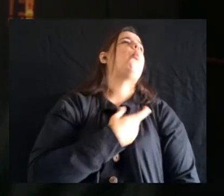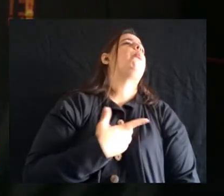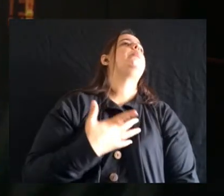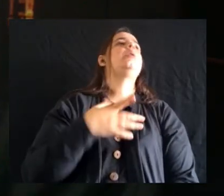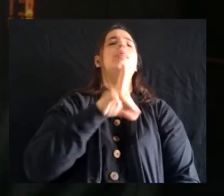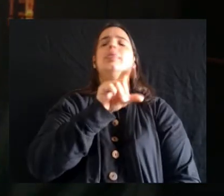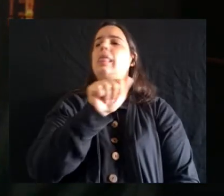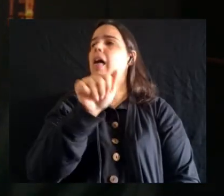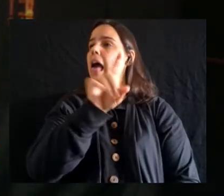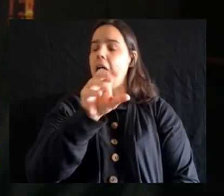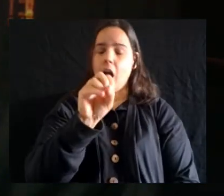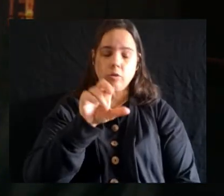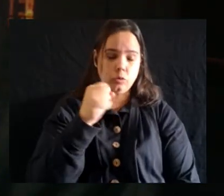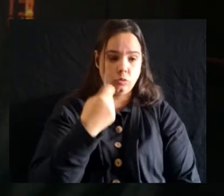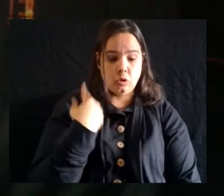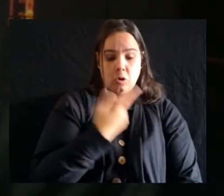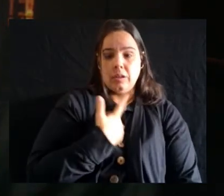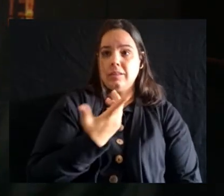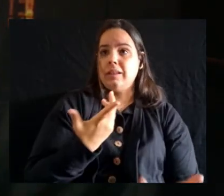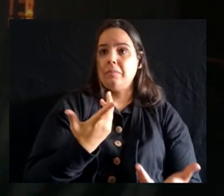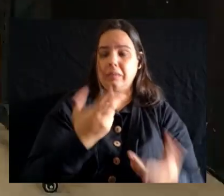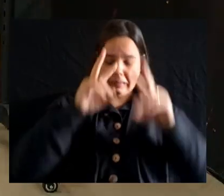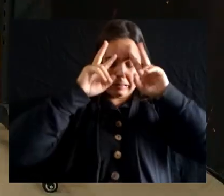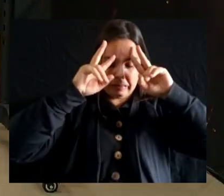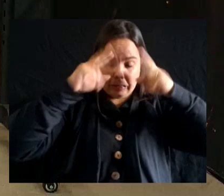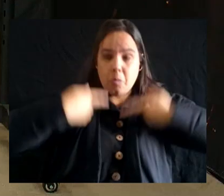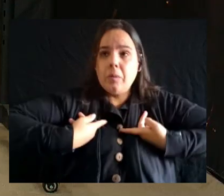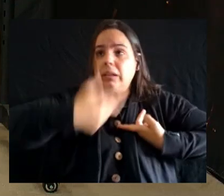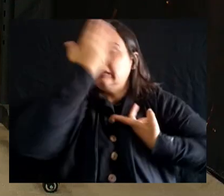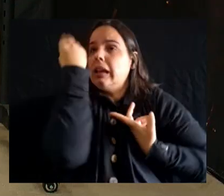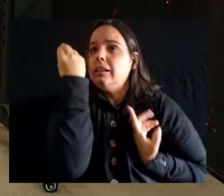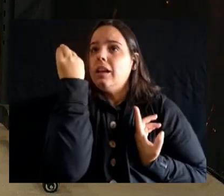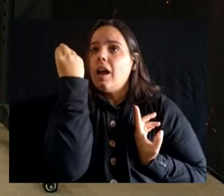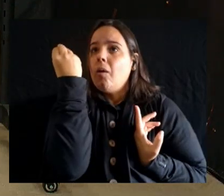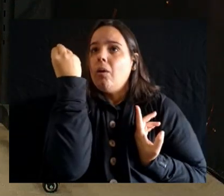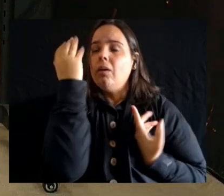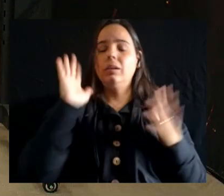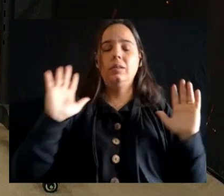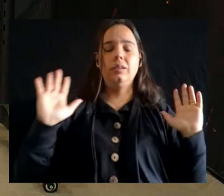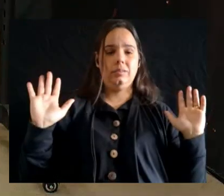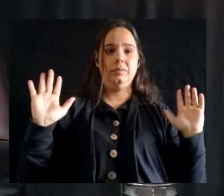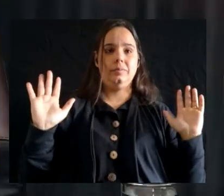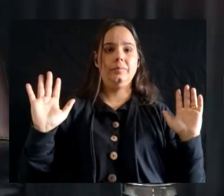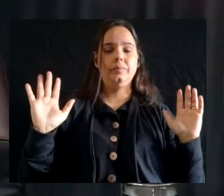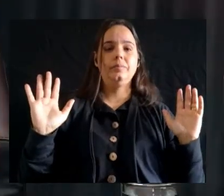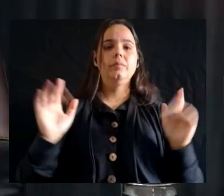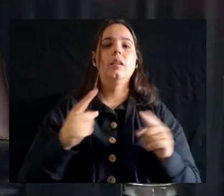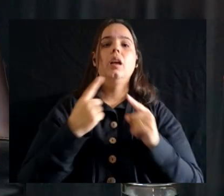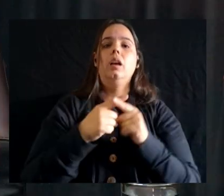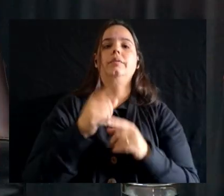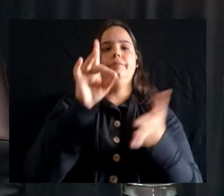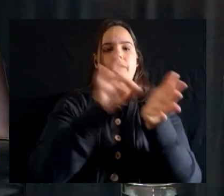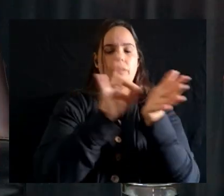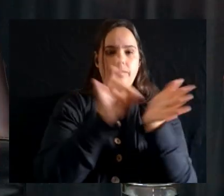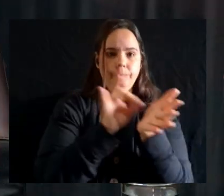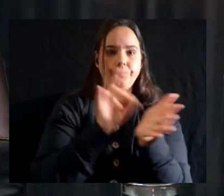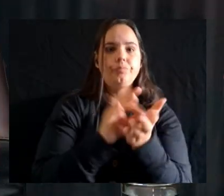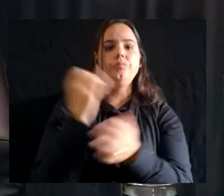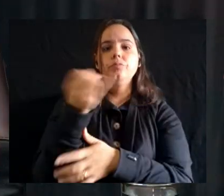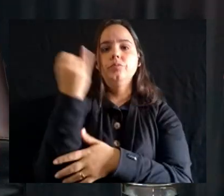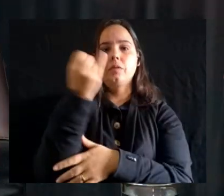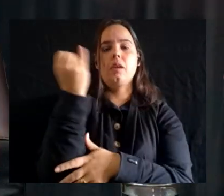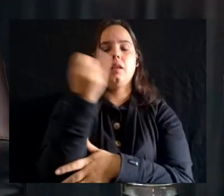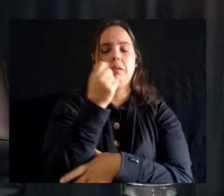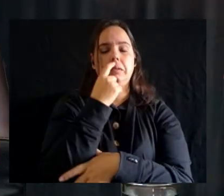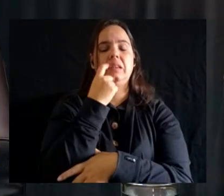de ser humano, será, gente? O que está acontecendo? Exatamente, Rúbia. E é interessante como esses